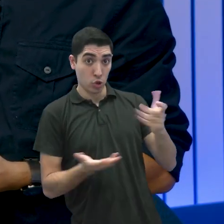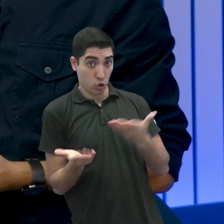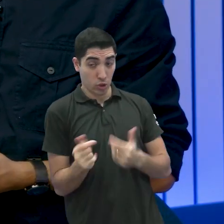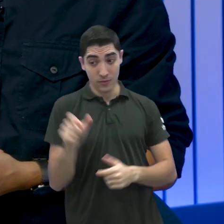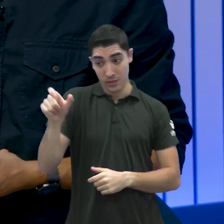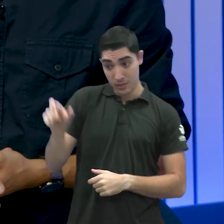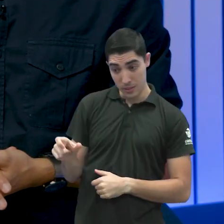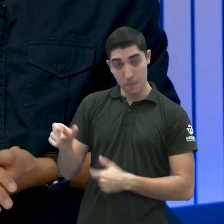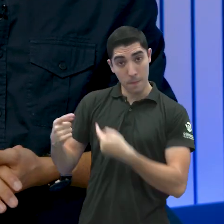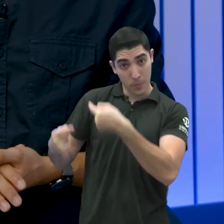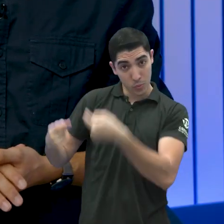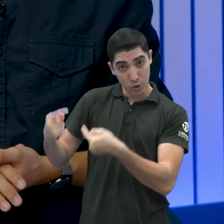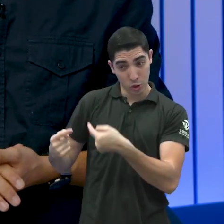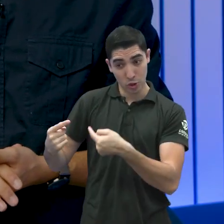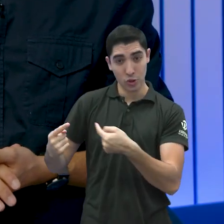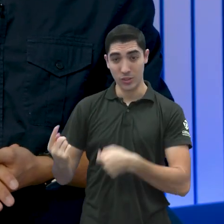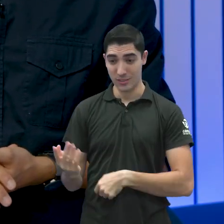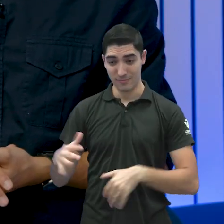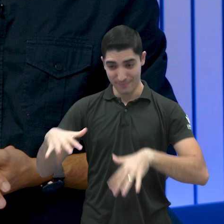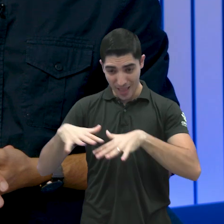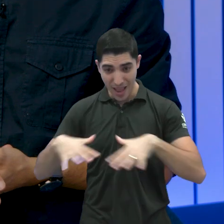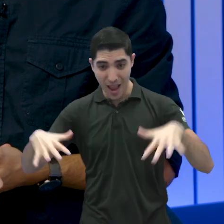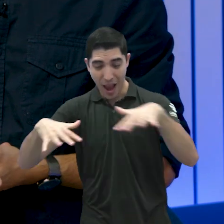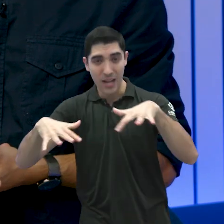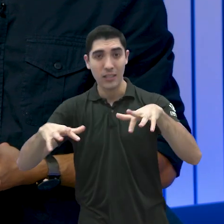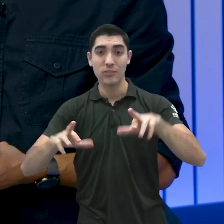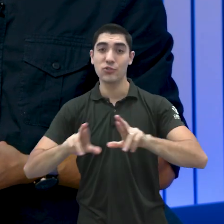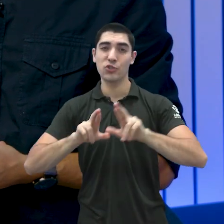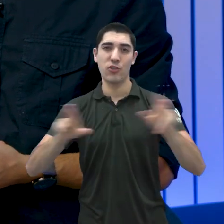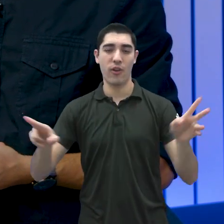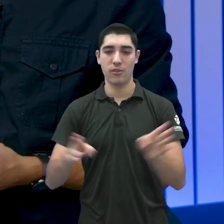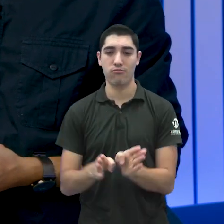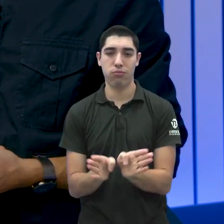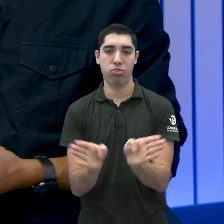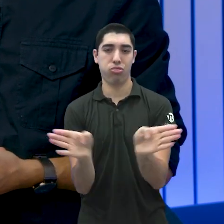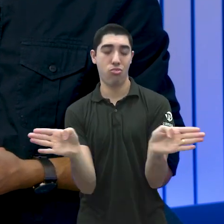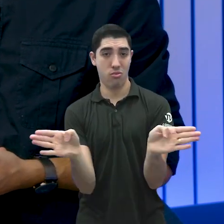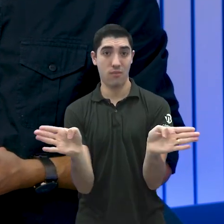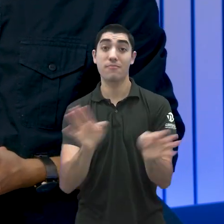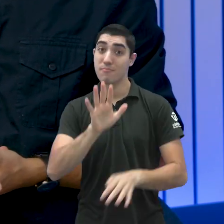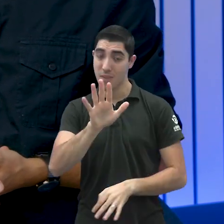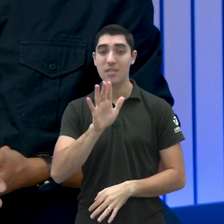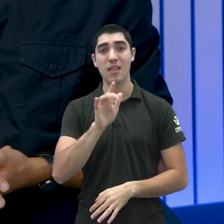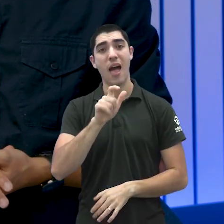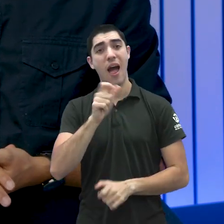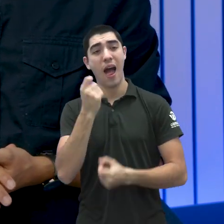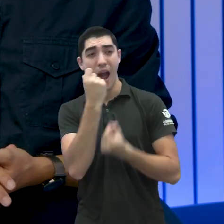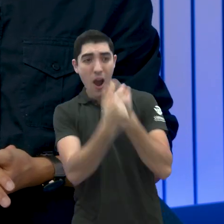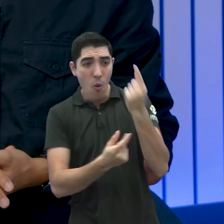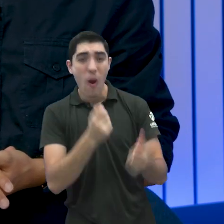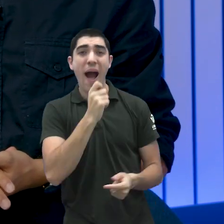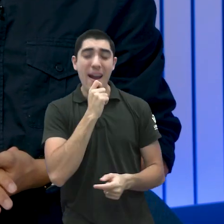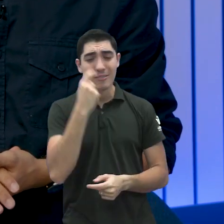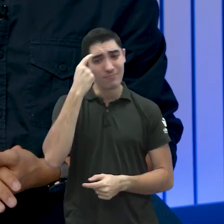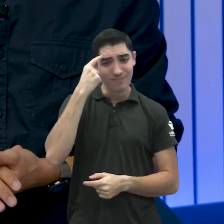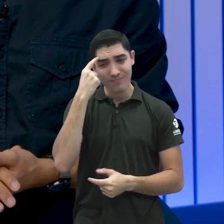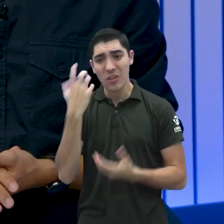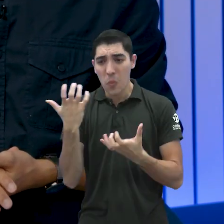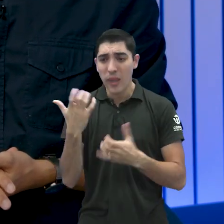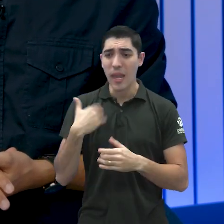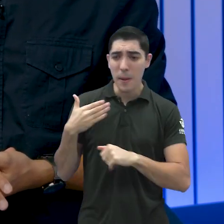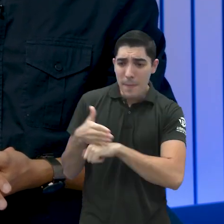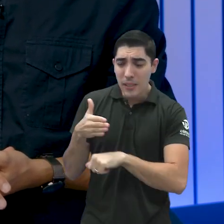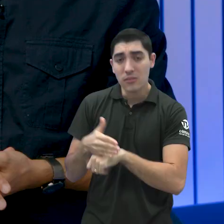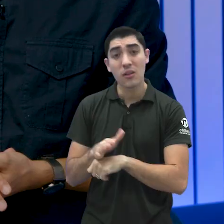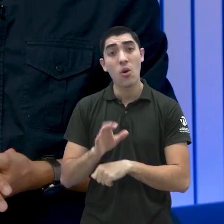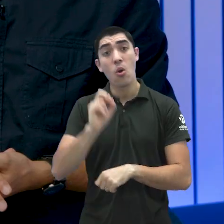dos jovens com a política passa por diferentes caminhos. Muitos ainda buscam o seu espaço nas decisões públicas, enquanto